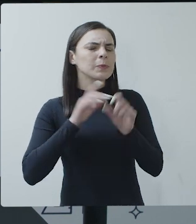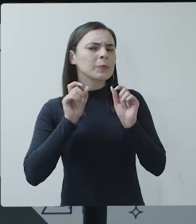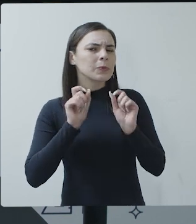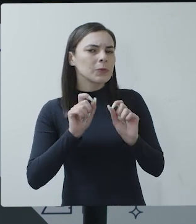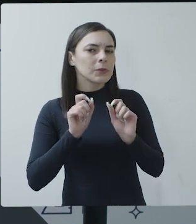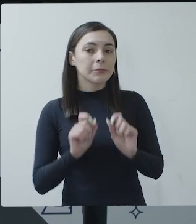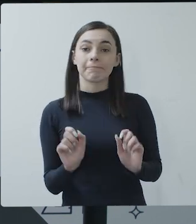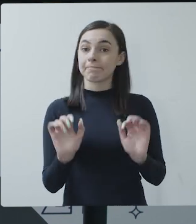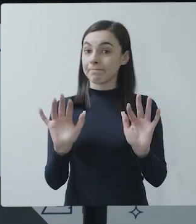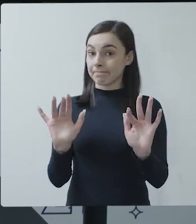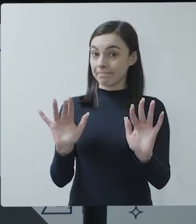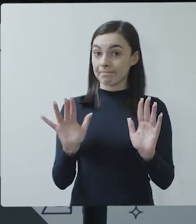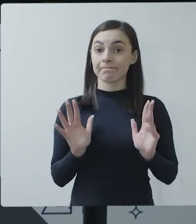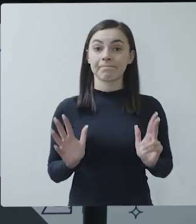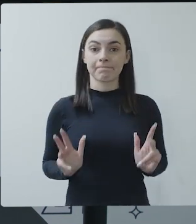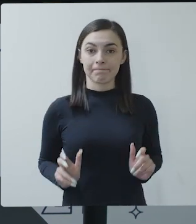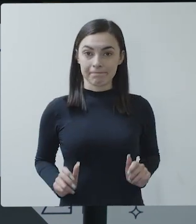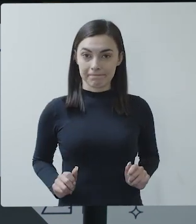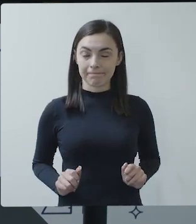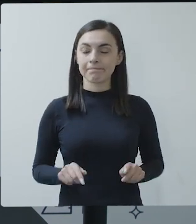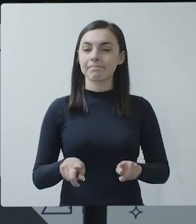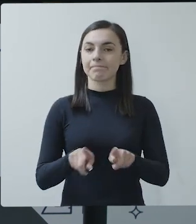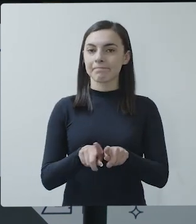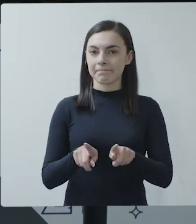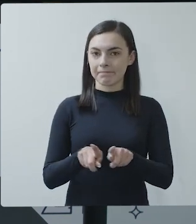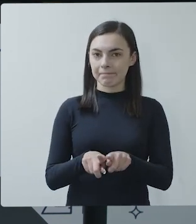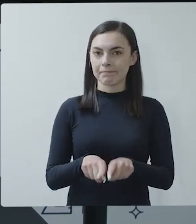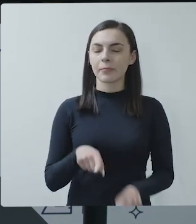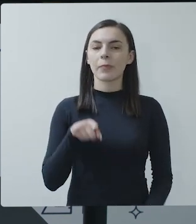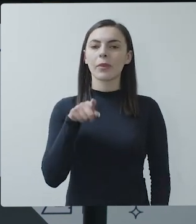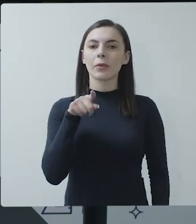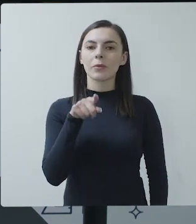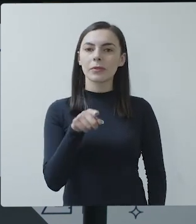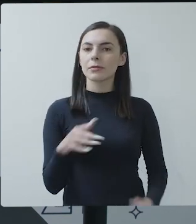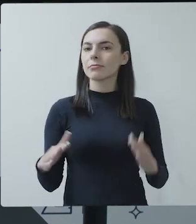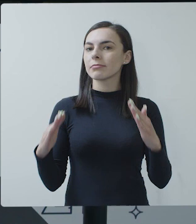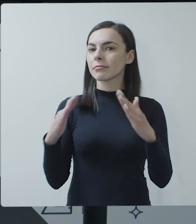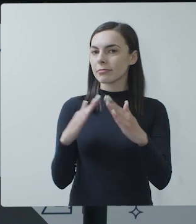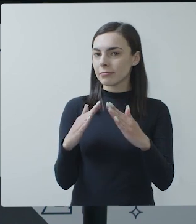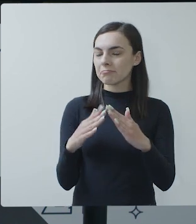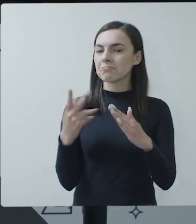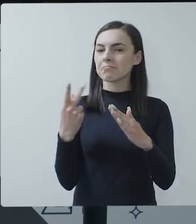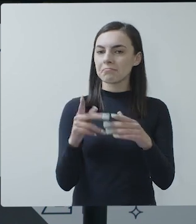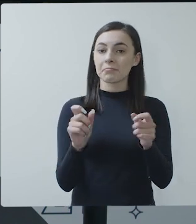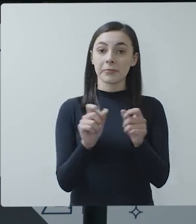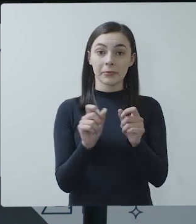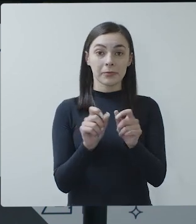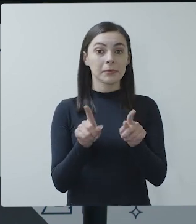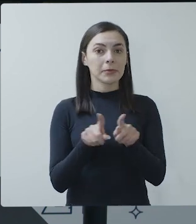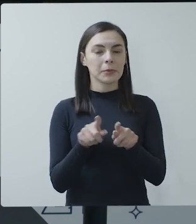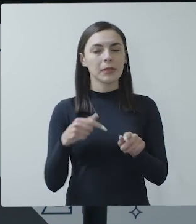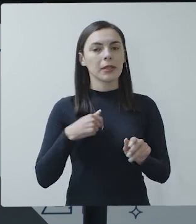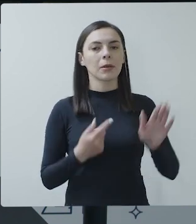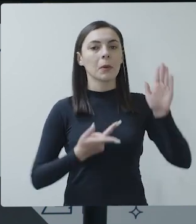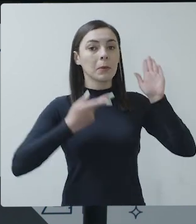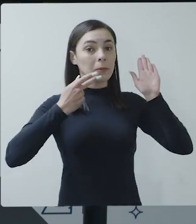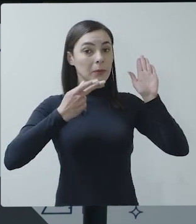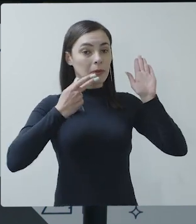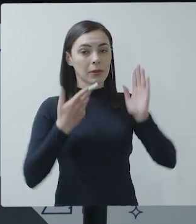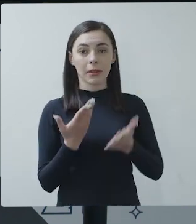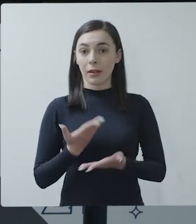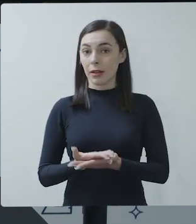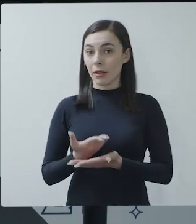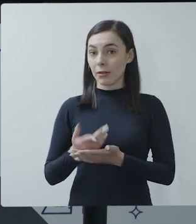A higienização das minhas mãos. Vocês vão fazer aí na casa de vocês. E eu prometo que a próxima aula que eu